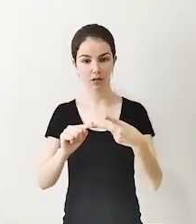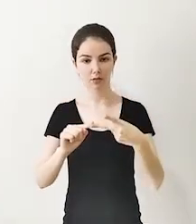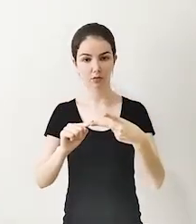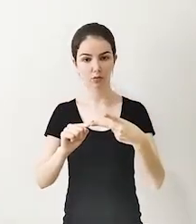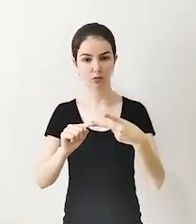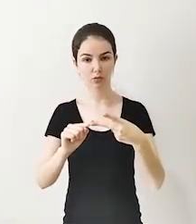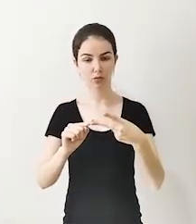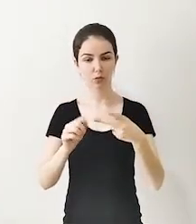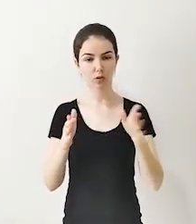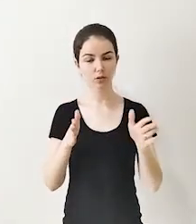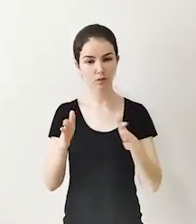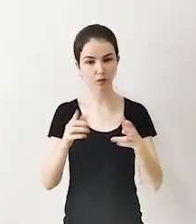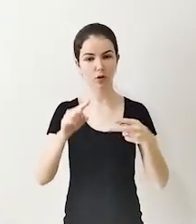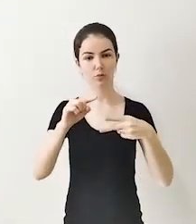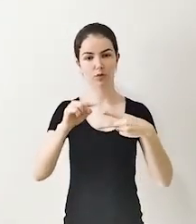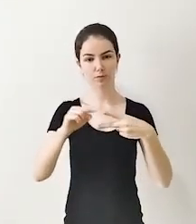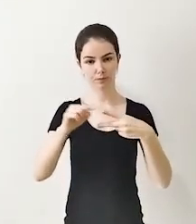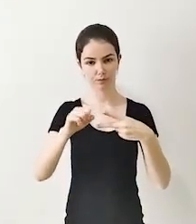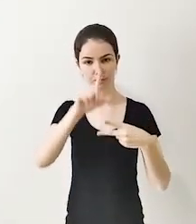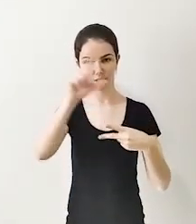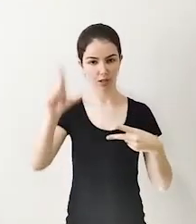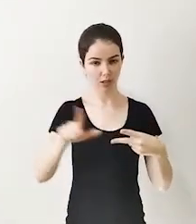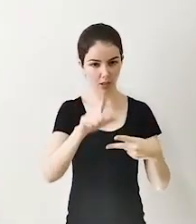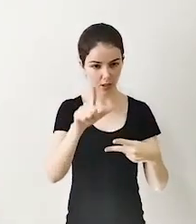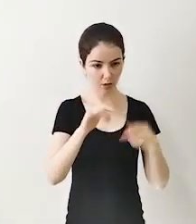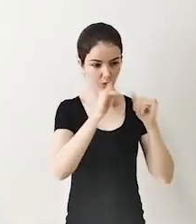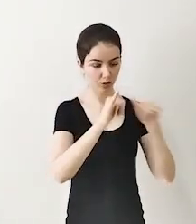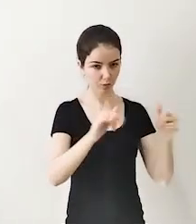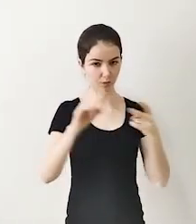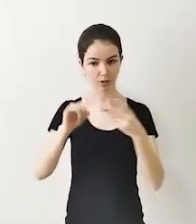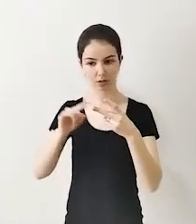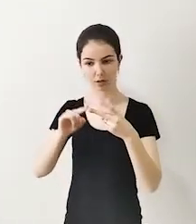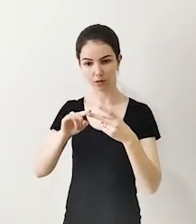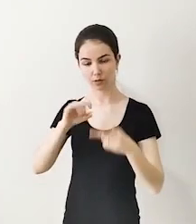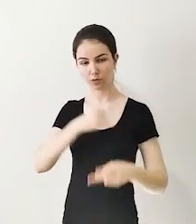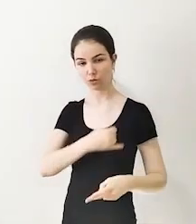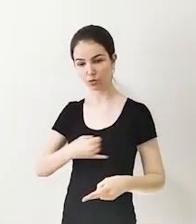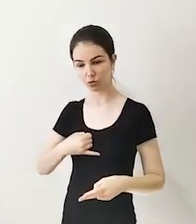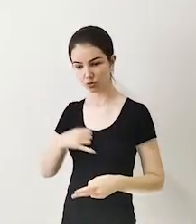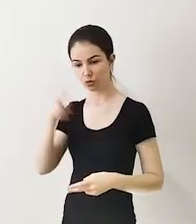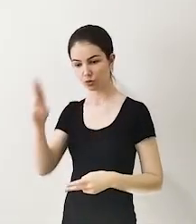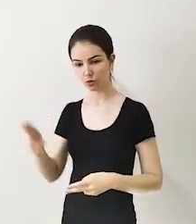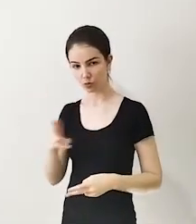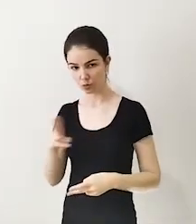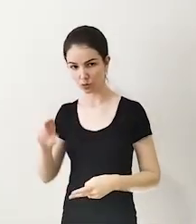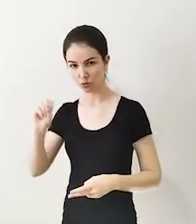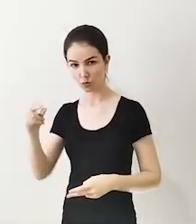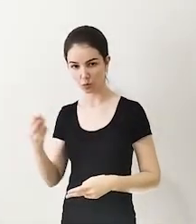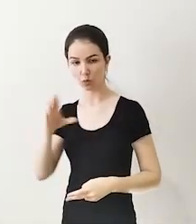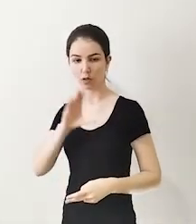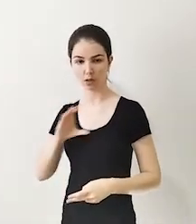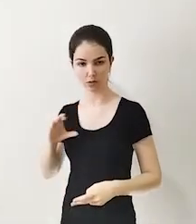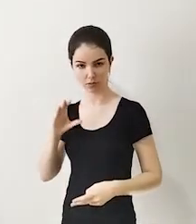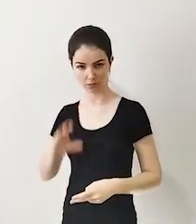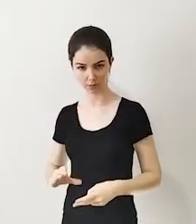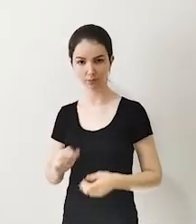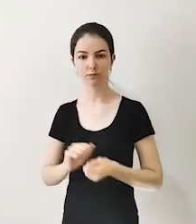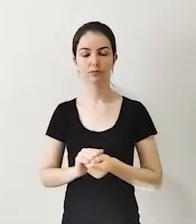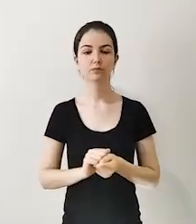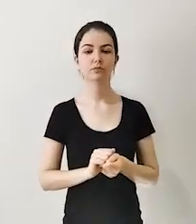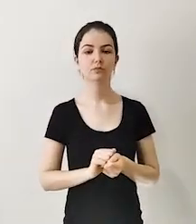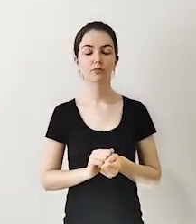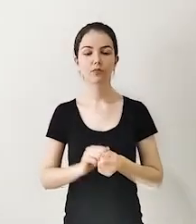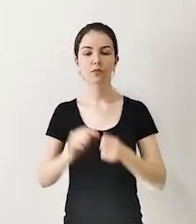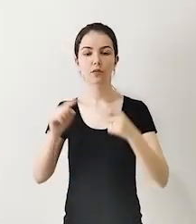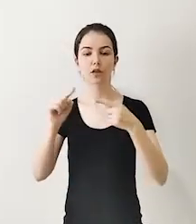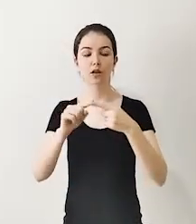duas formas de se fazer literatura. A literatura de informação e a literatura jesuítica ou catequética. Fechou? Na literatura de